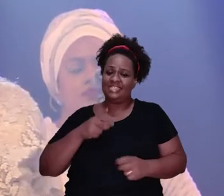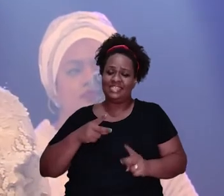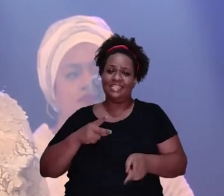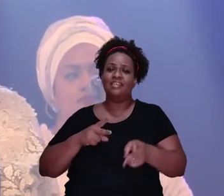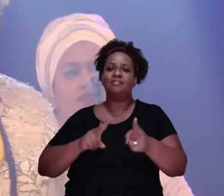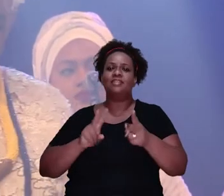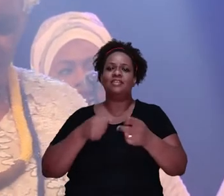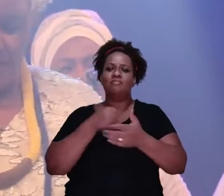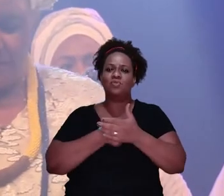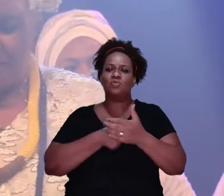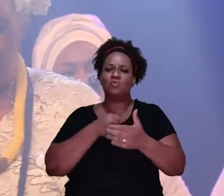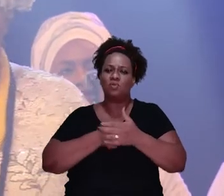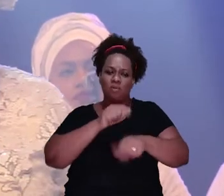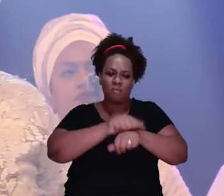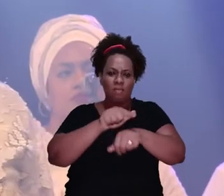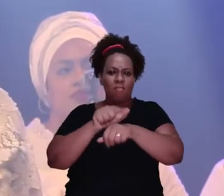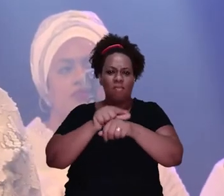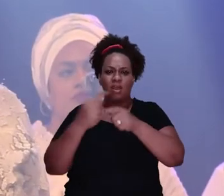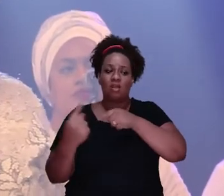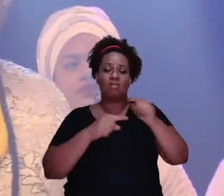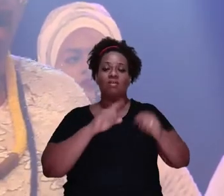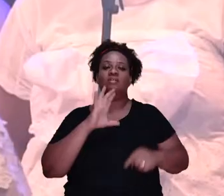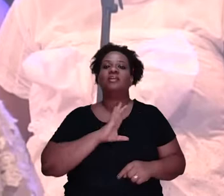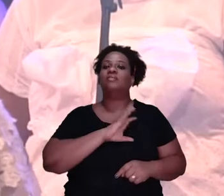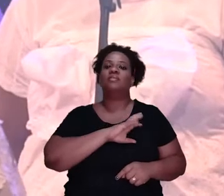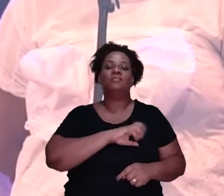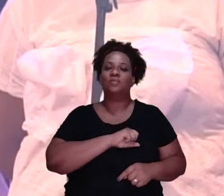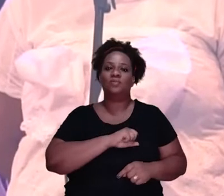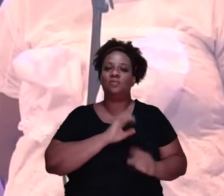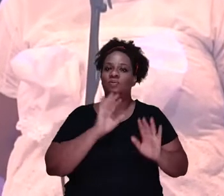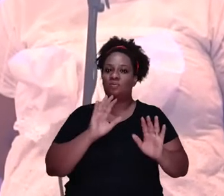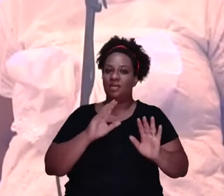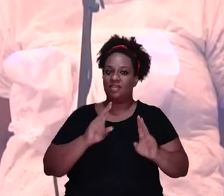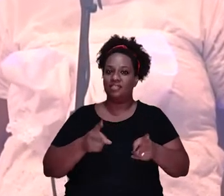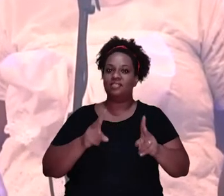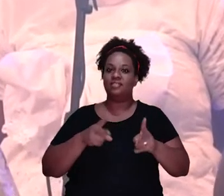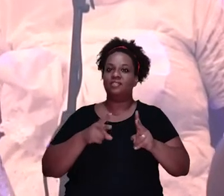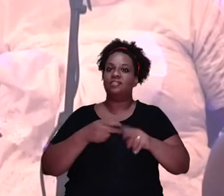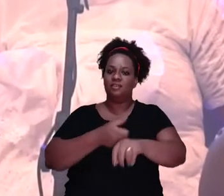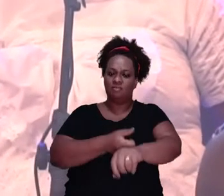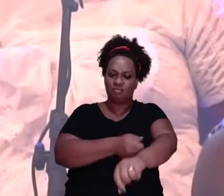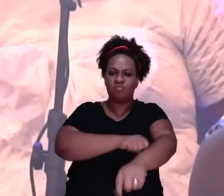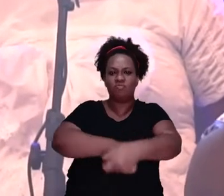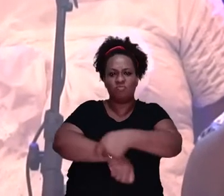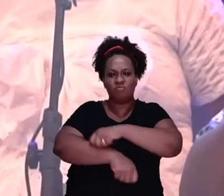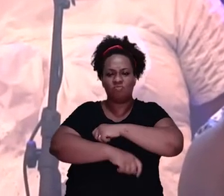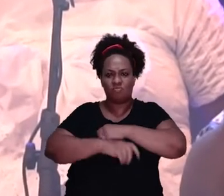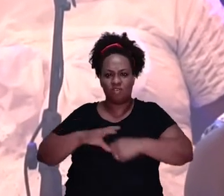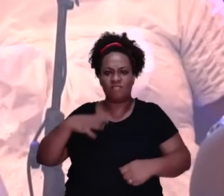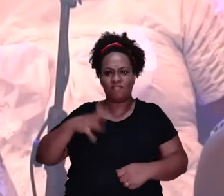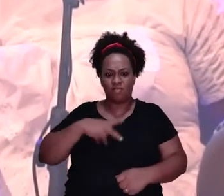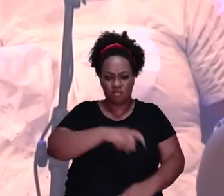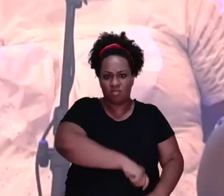sempre vamos combater as armas com amor mas não Deixaremos ir alçar as